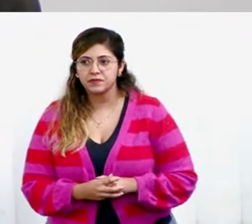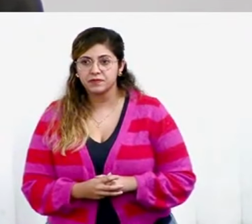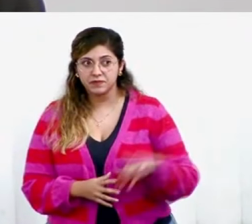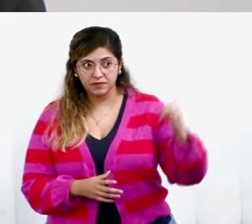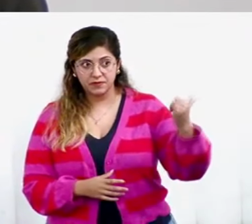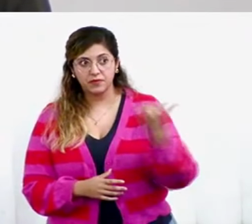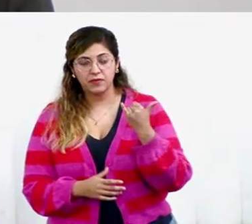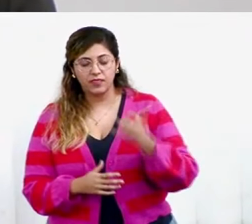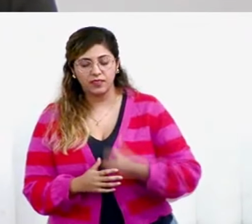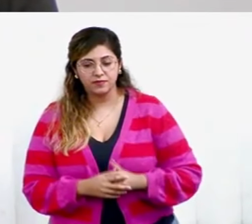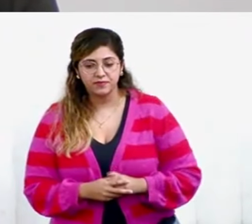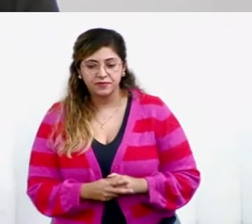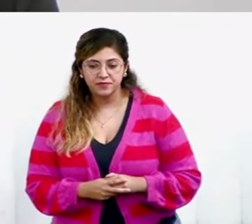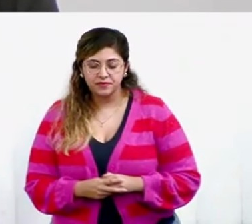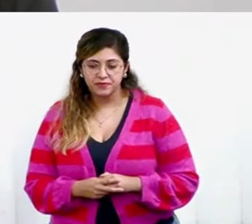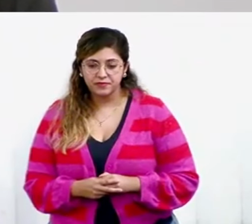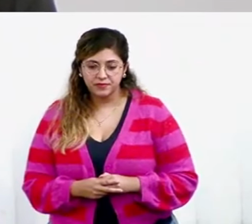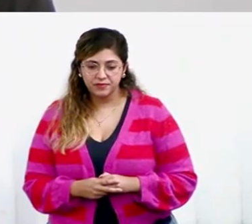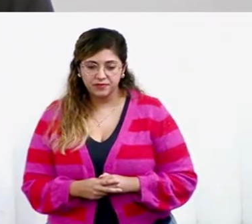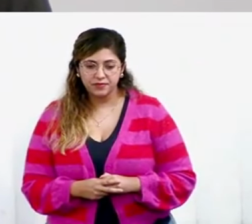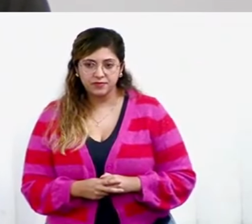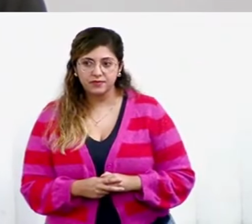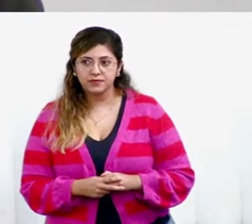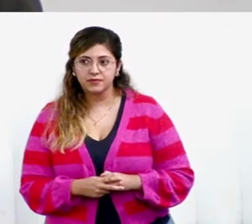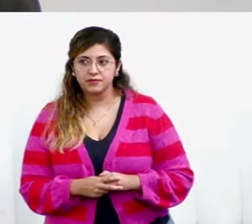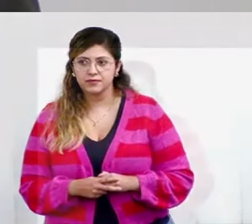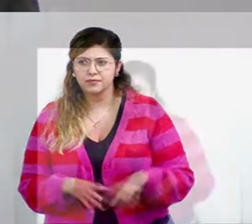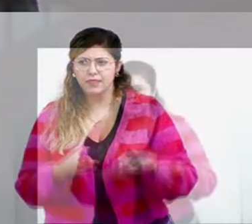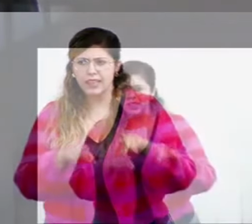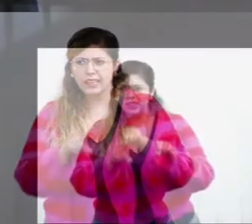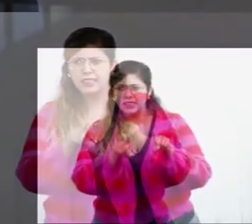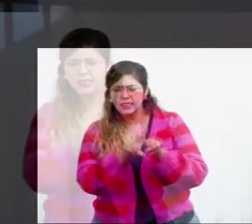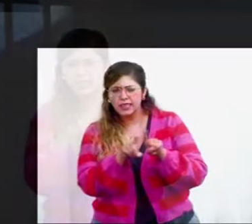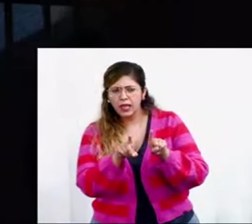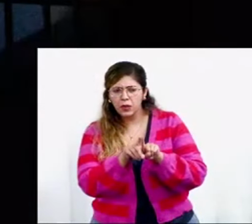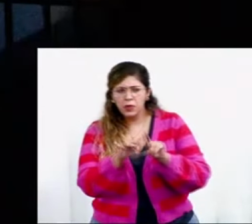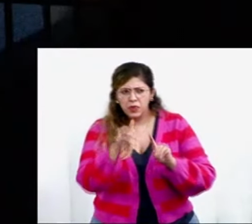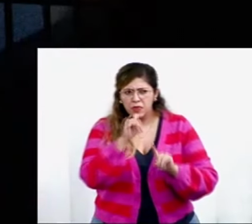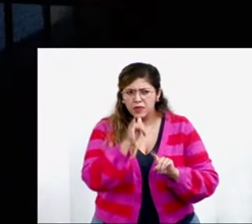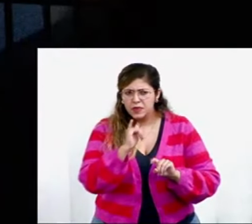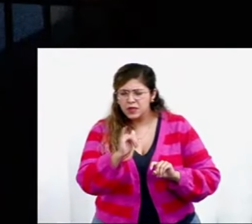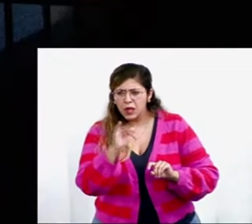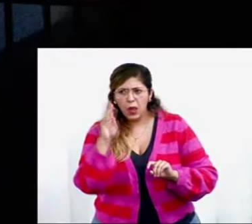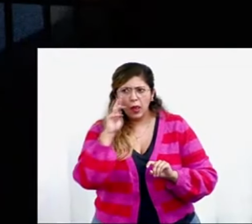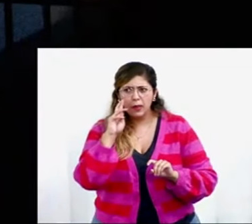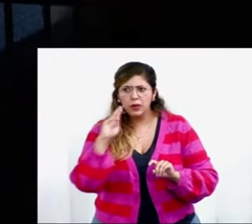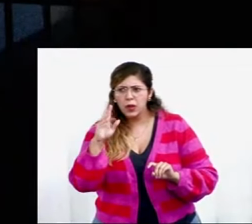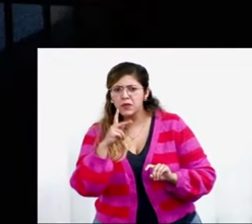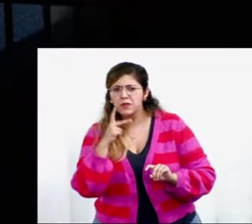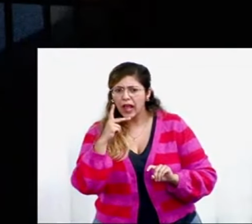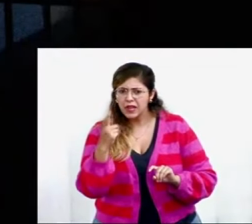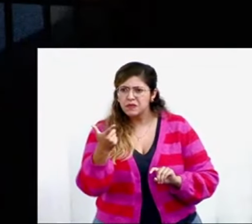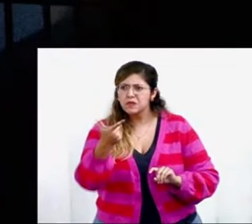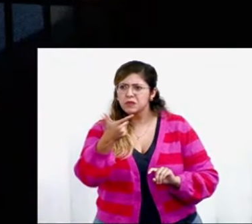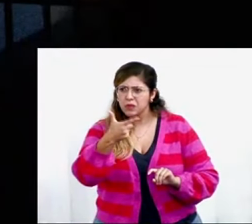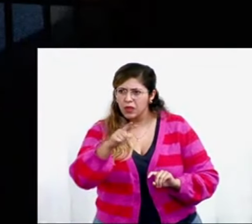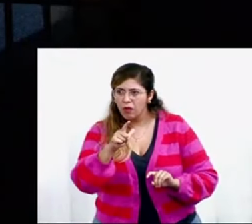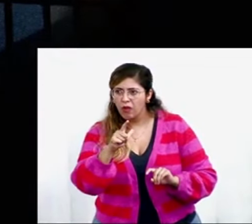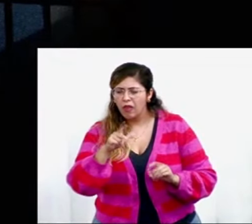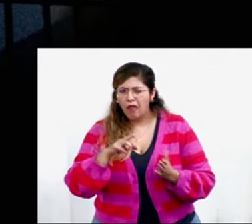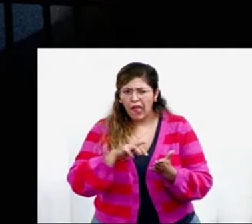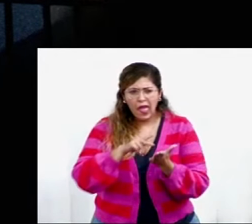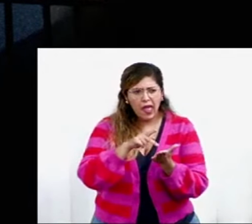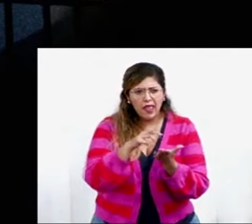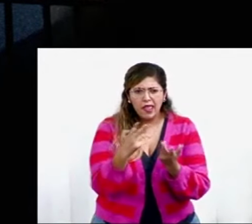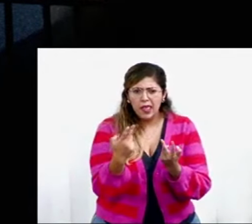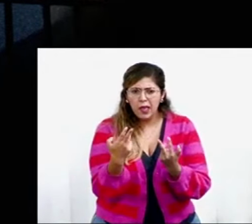Diz assim: Isto, portanto, digo e no Senhor testifico que não mais andeis como também